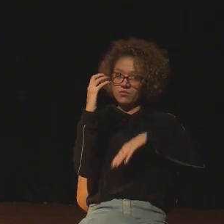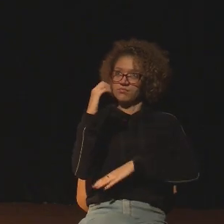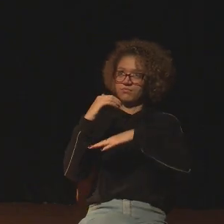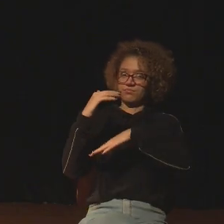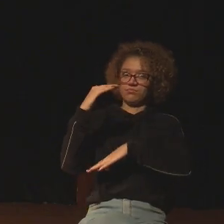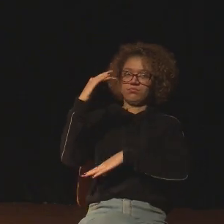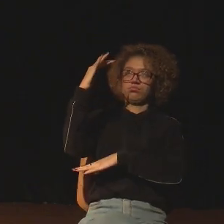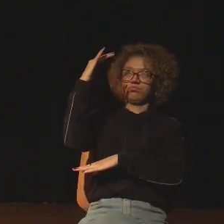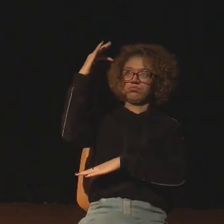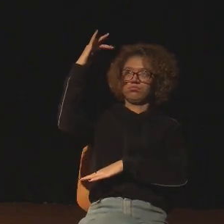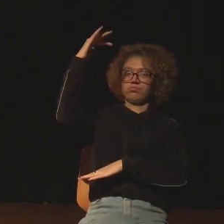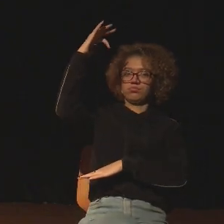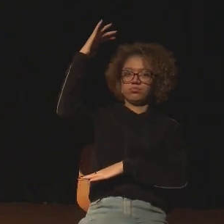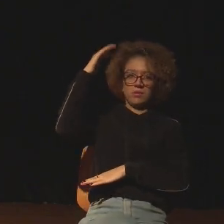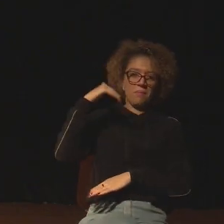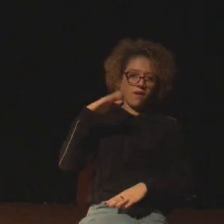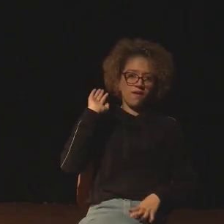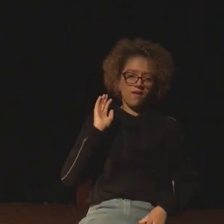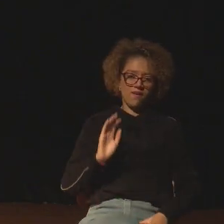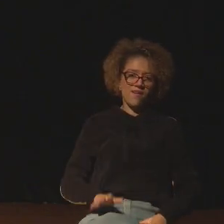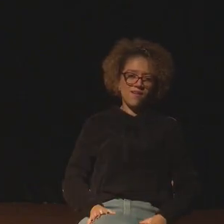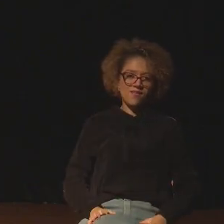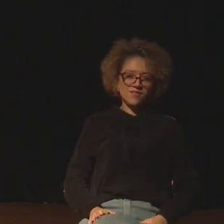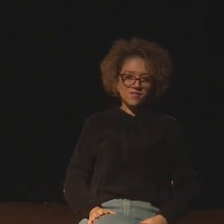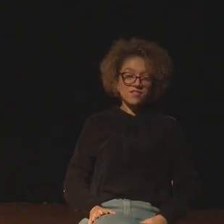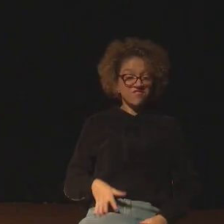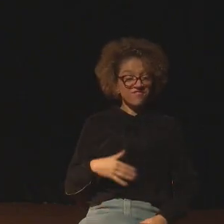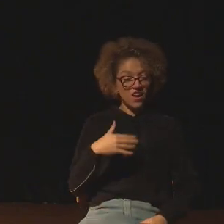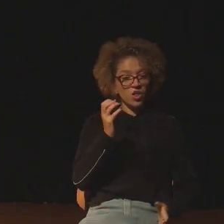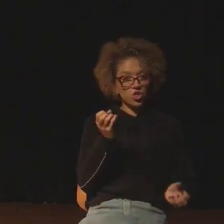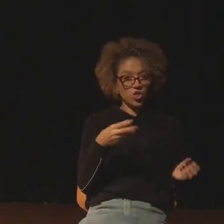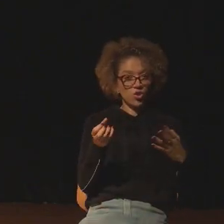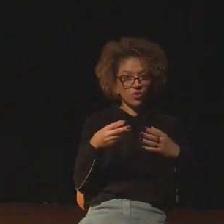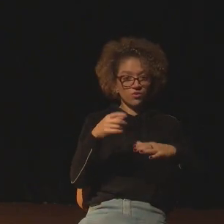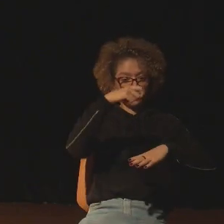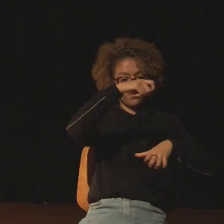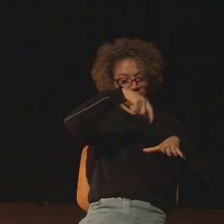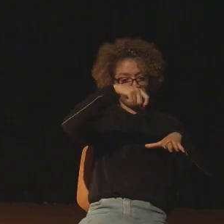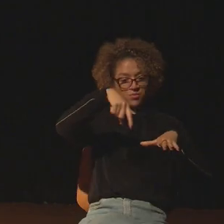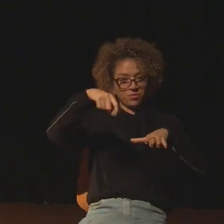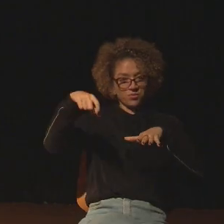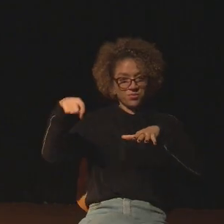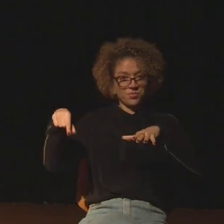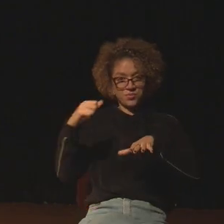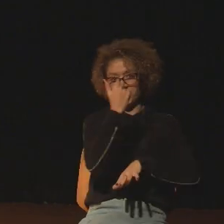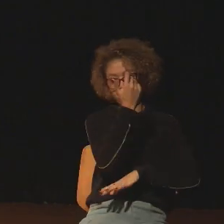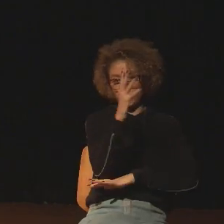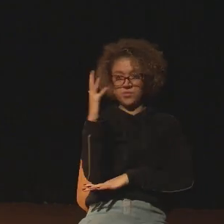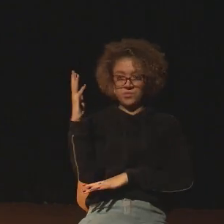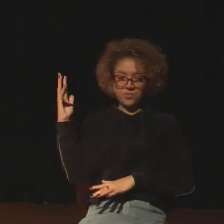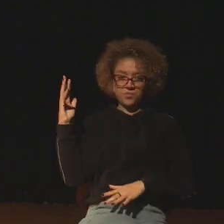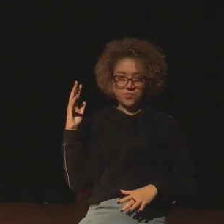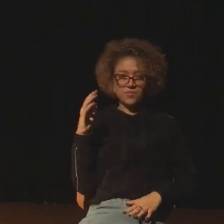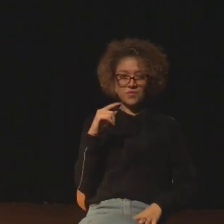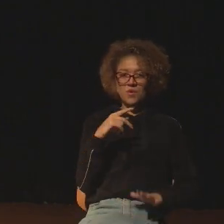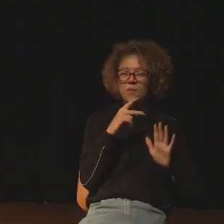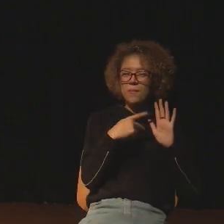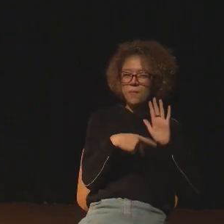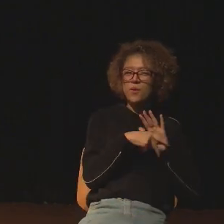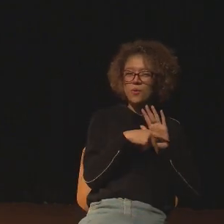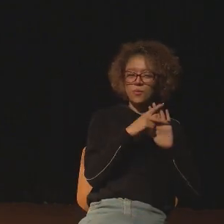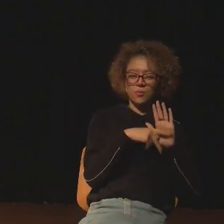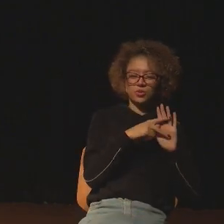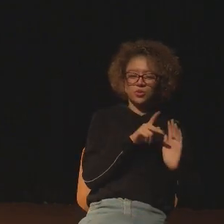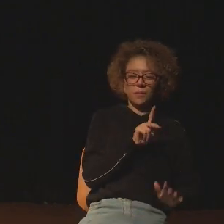né? Essa árvore que está para ser plantada aqui, que foi prevista já no projeto do Pietro, e depois